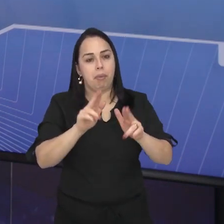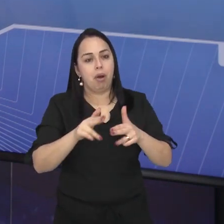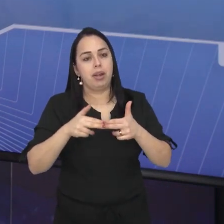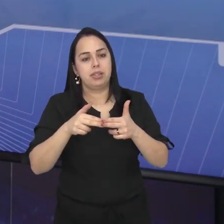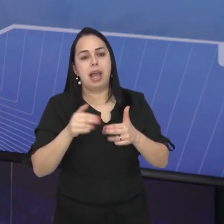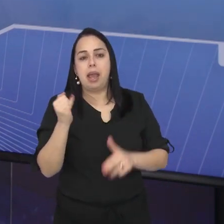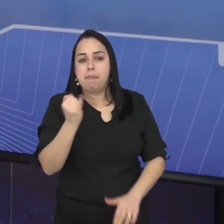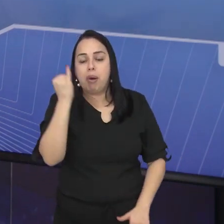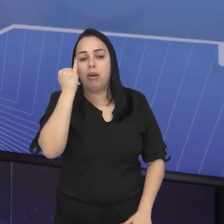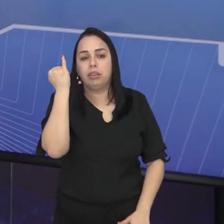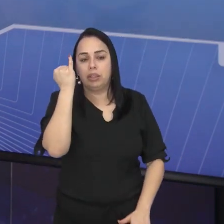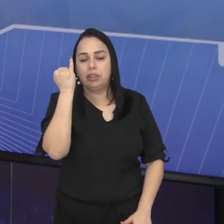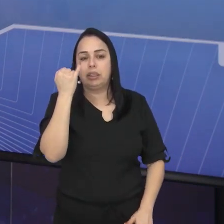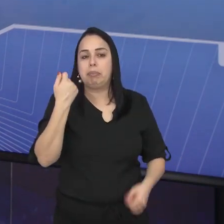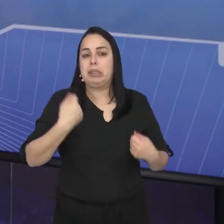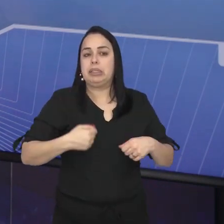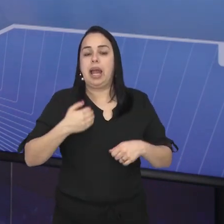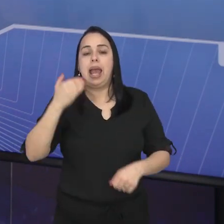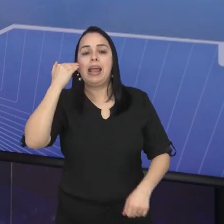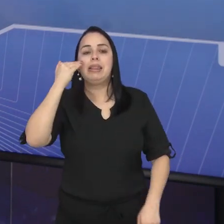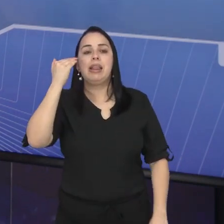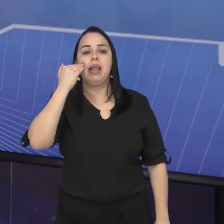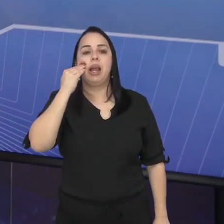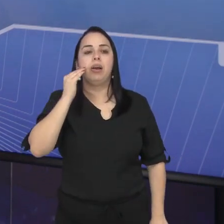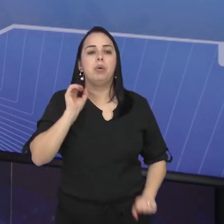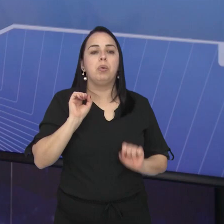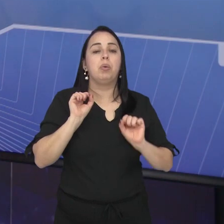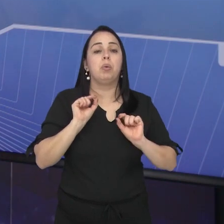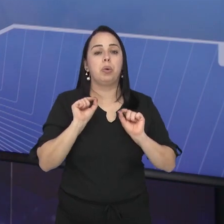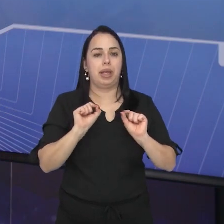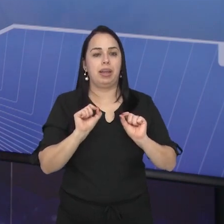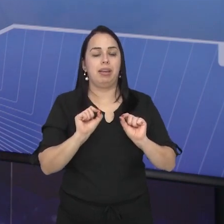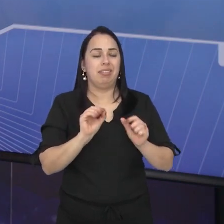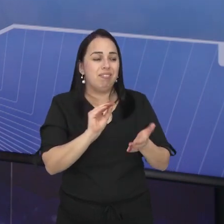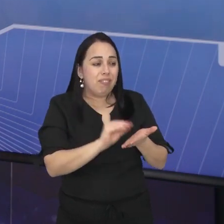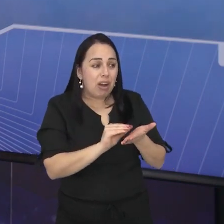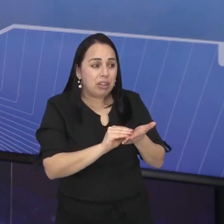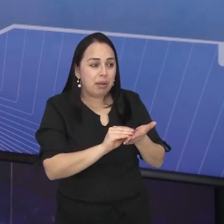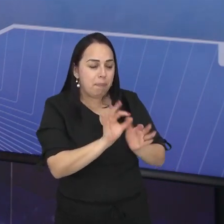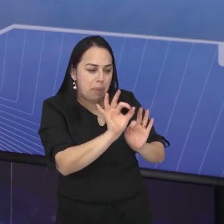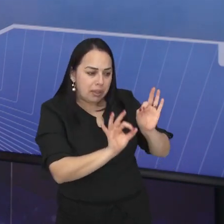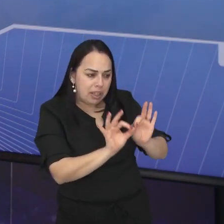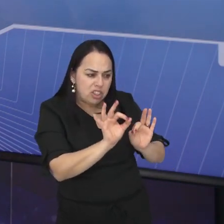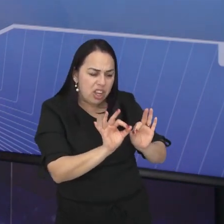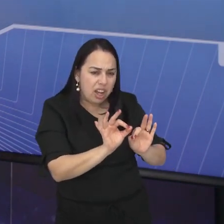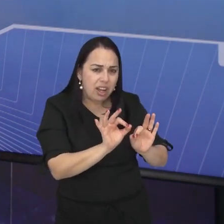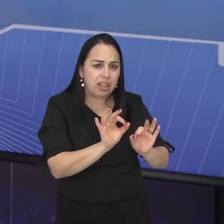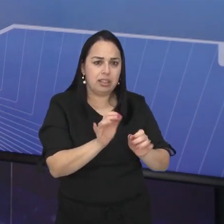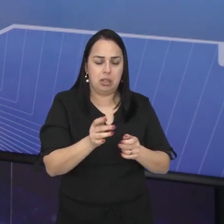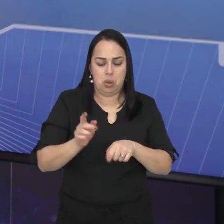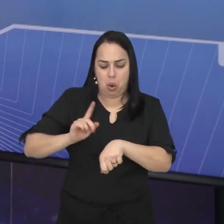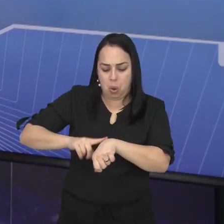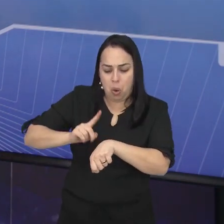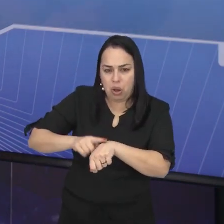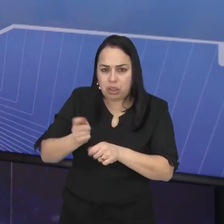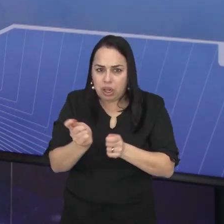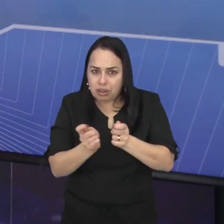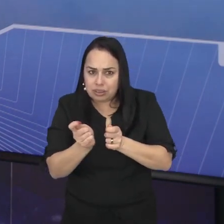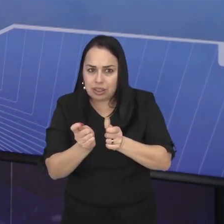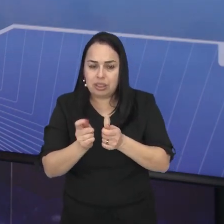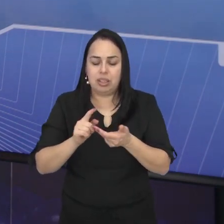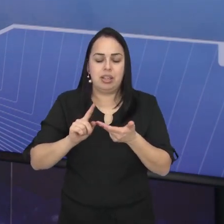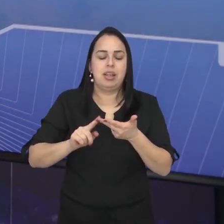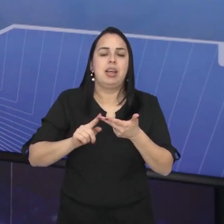é importante que essa pessoa entenda, né, o que falta planejamento, eu preciso gestar meu tempo, eu